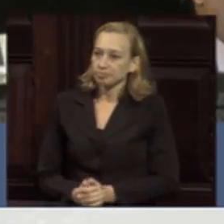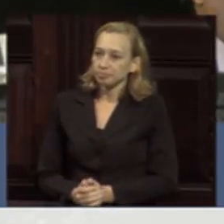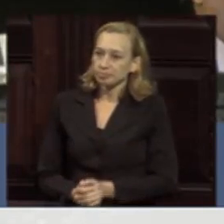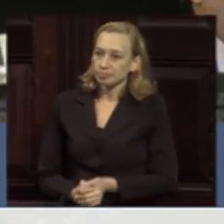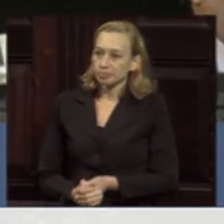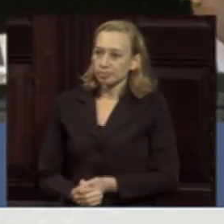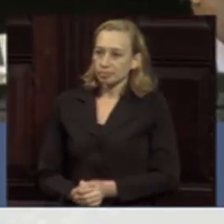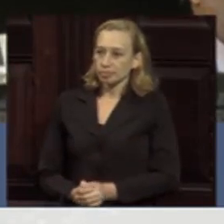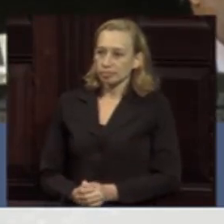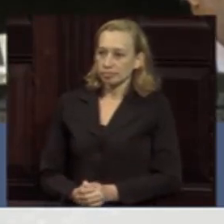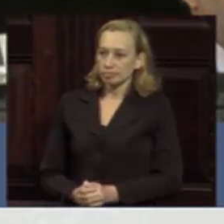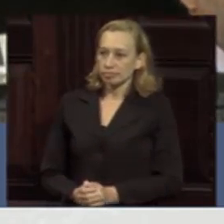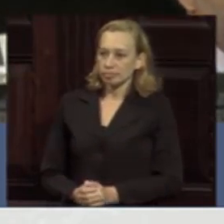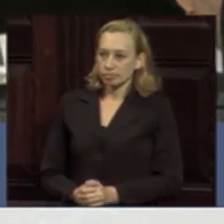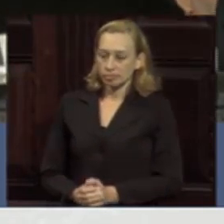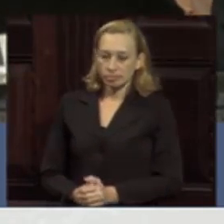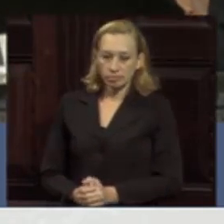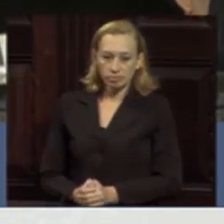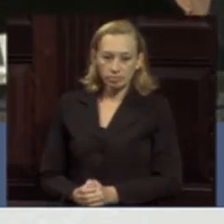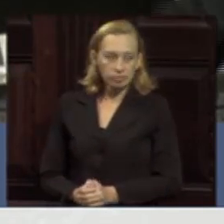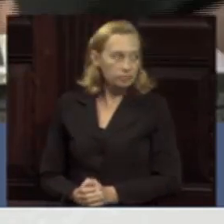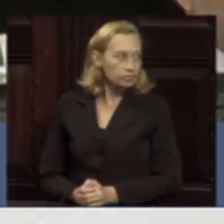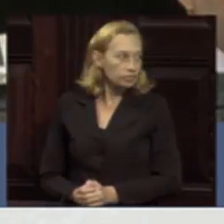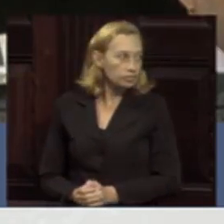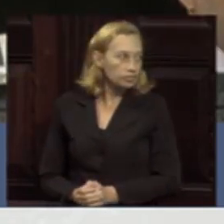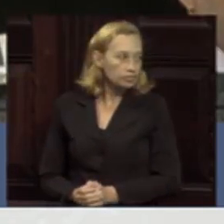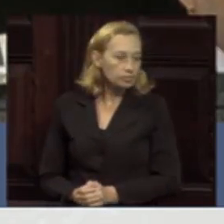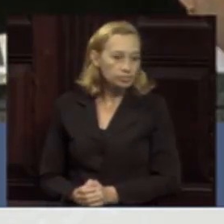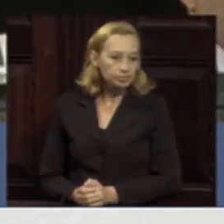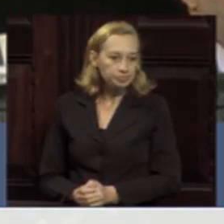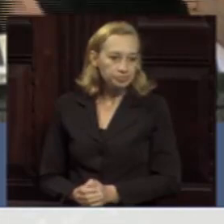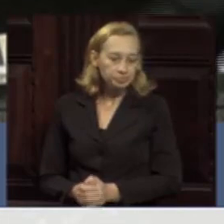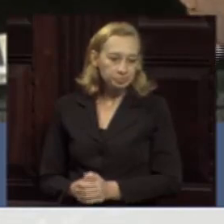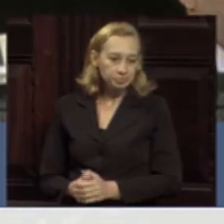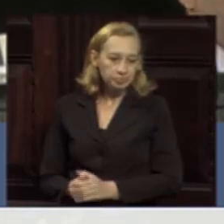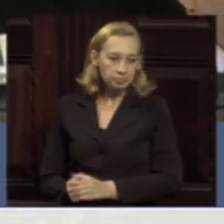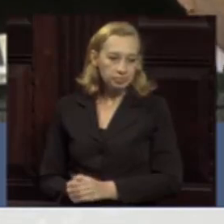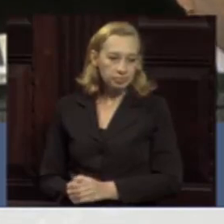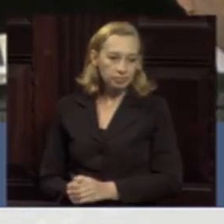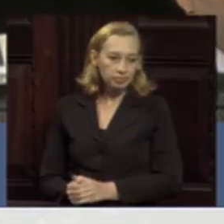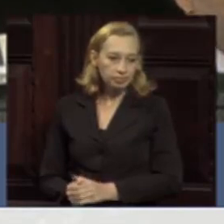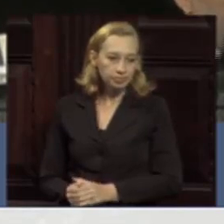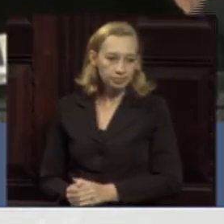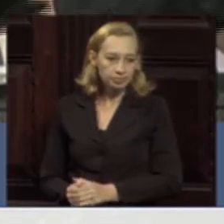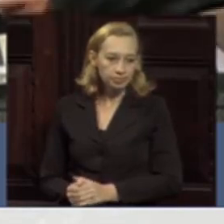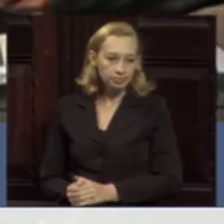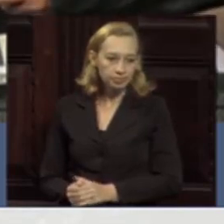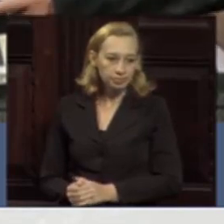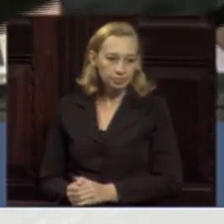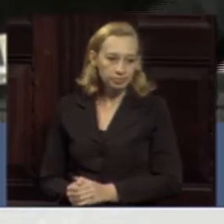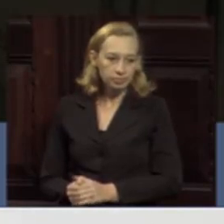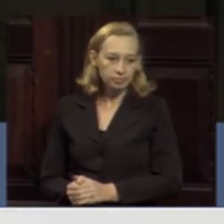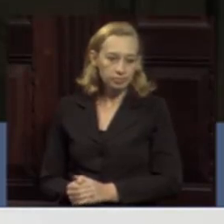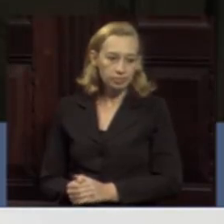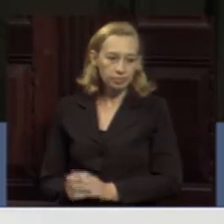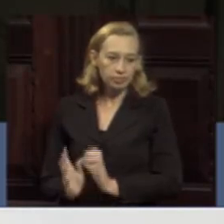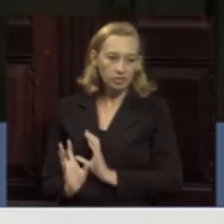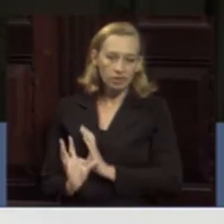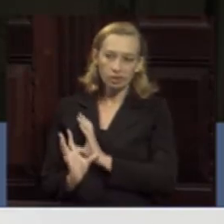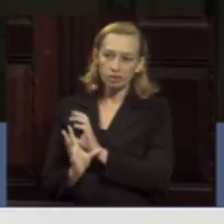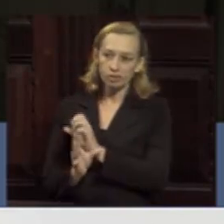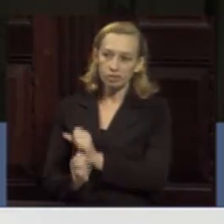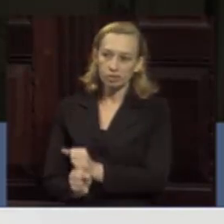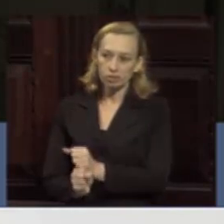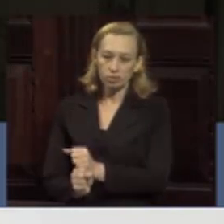Obrigado. Senhor, por favor, o senhor conclui por substitutivo e pede forma final de redação. Concluo por